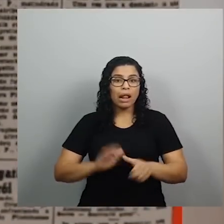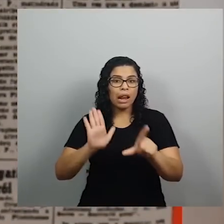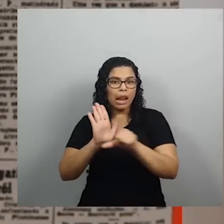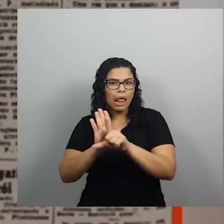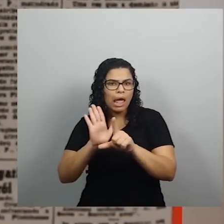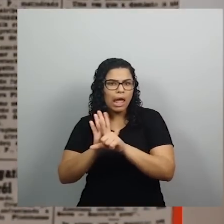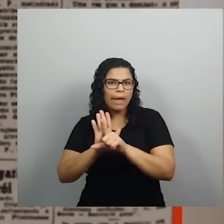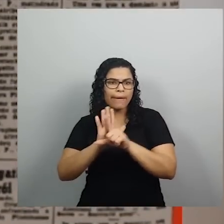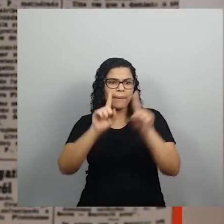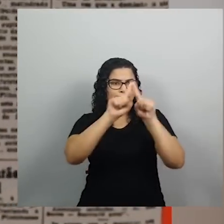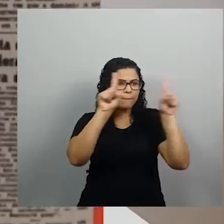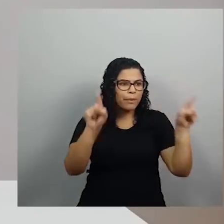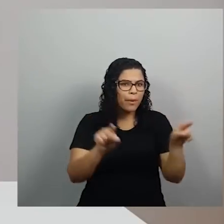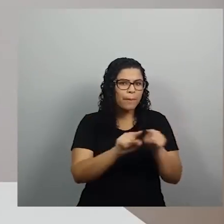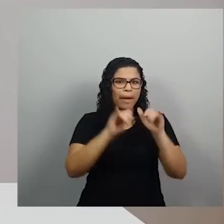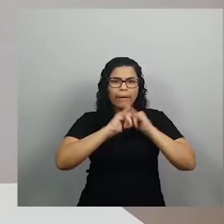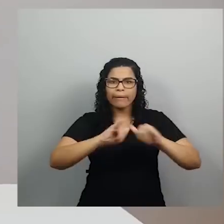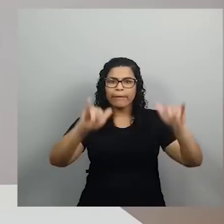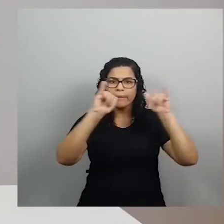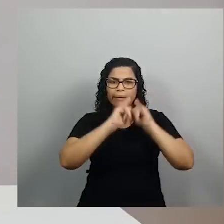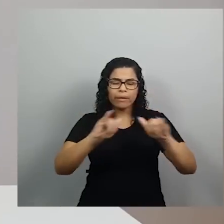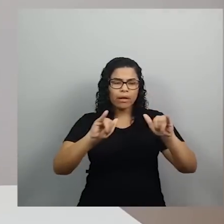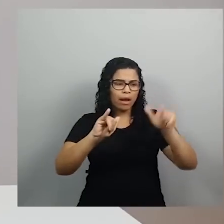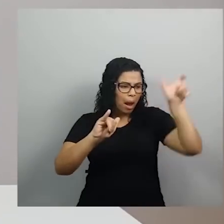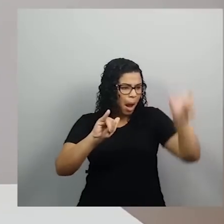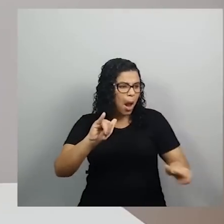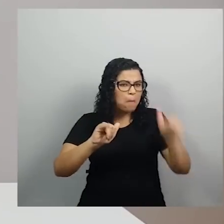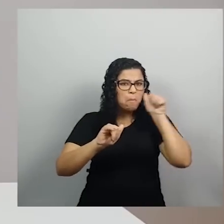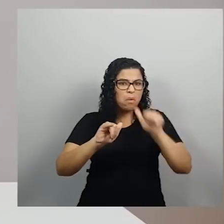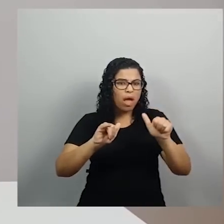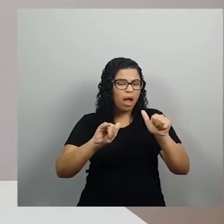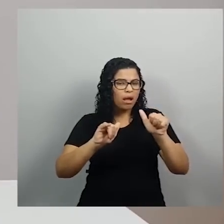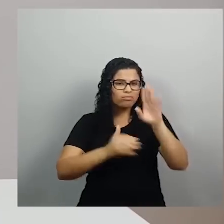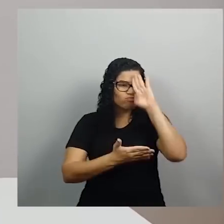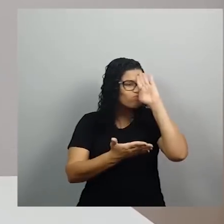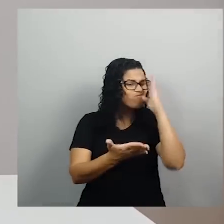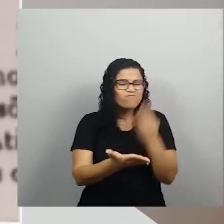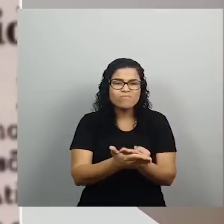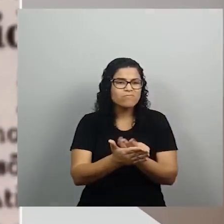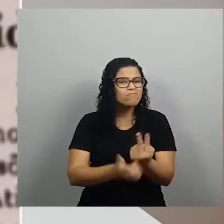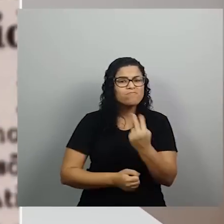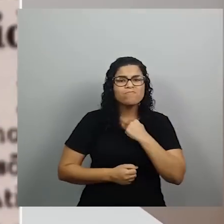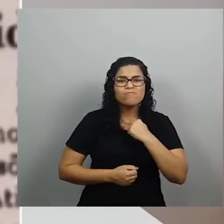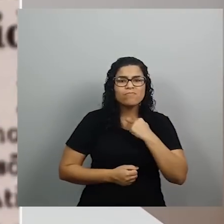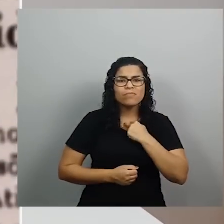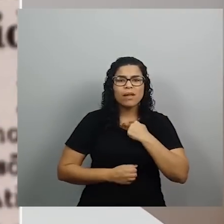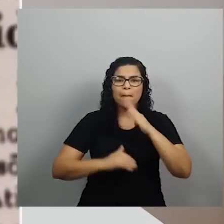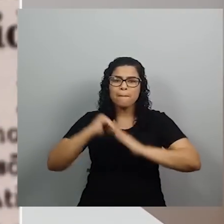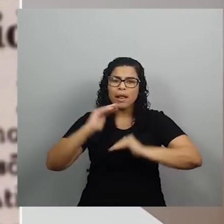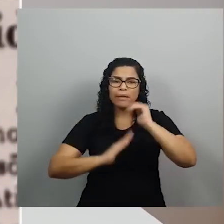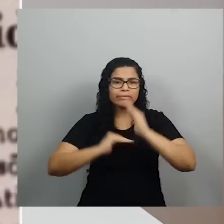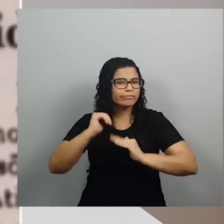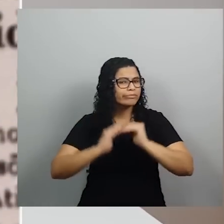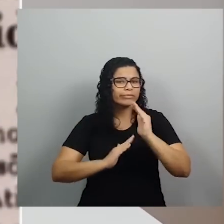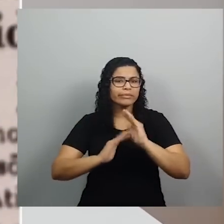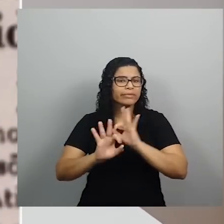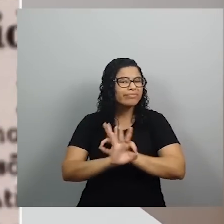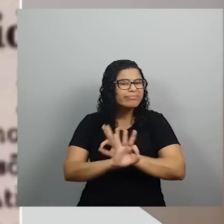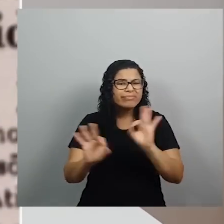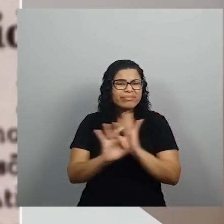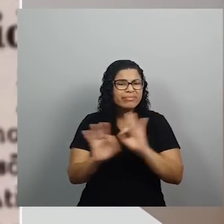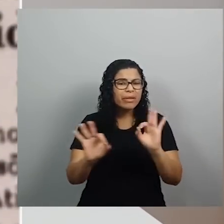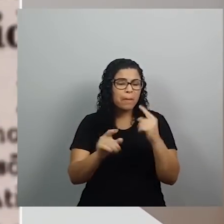e propagandas, buscou-se desacreditar que a mulher pudesse praticá-lo, considerando inadequado